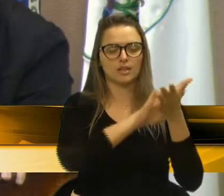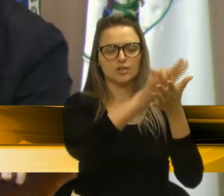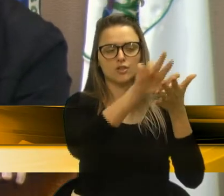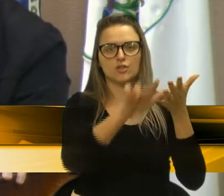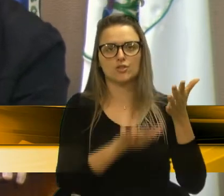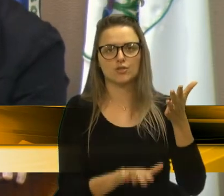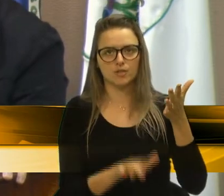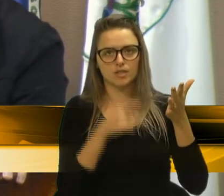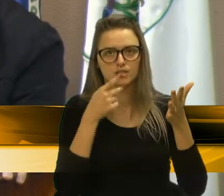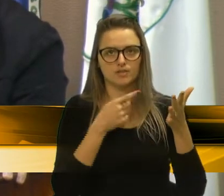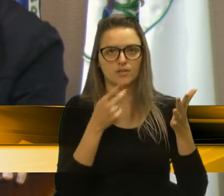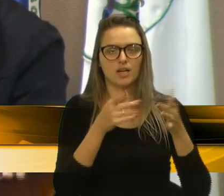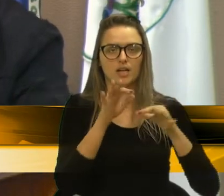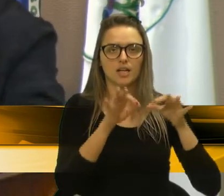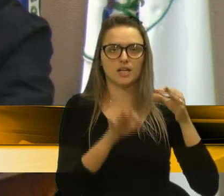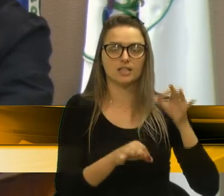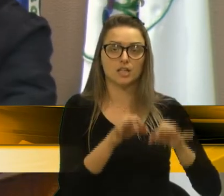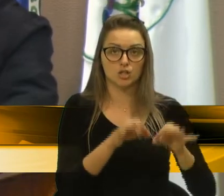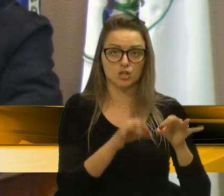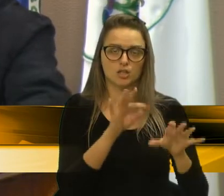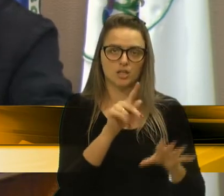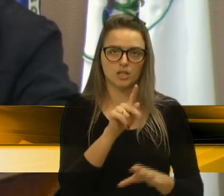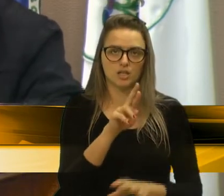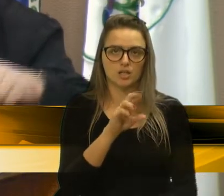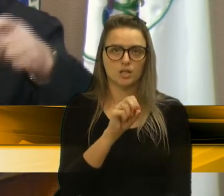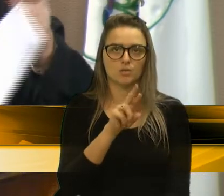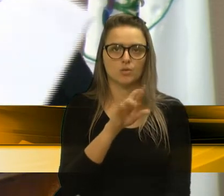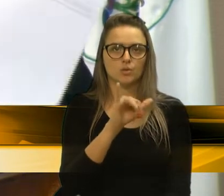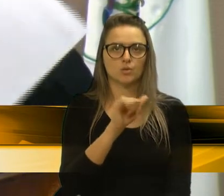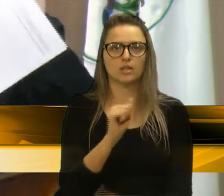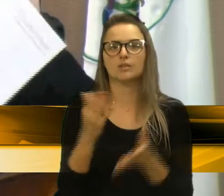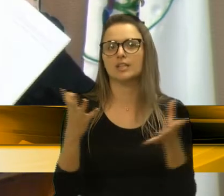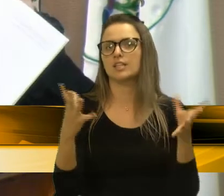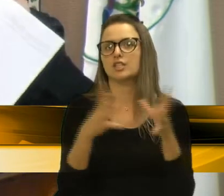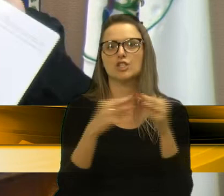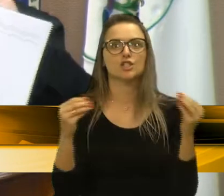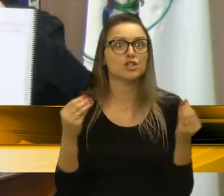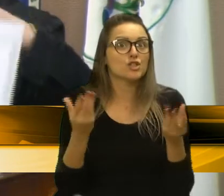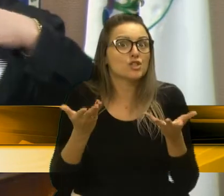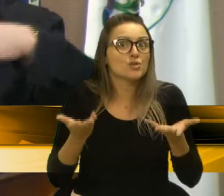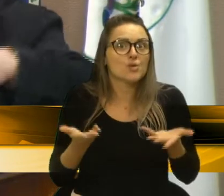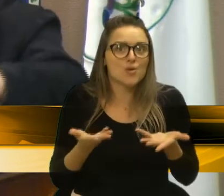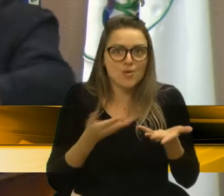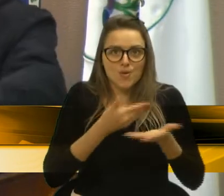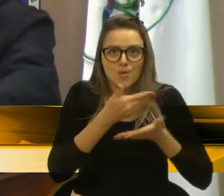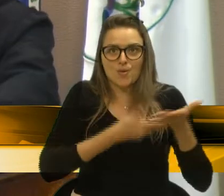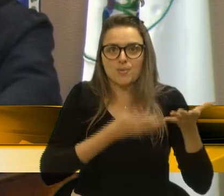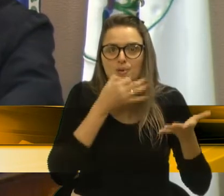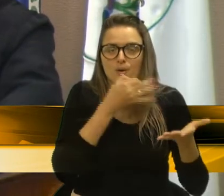da Procuradoria Jurídica nesse sentido, e some, então, o parecer do